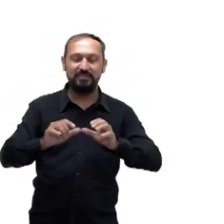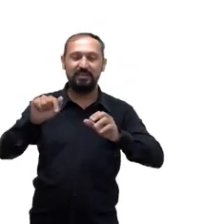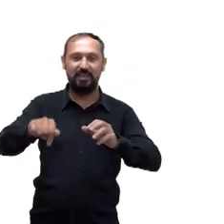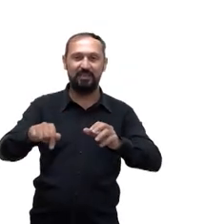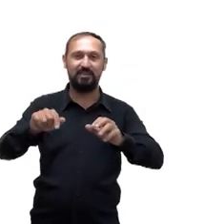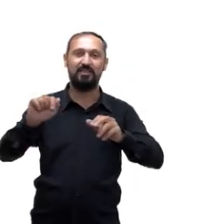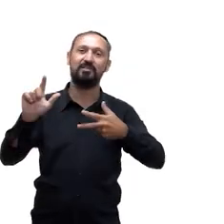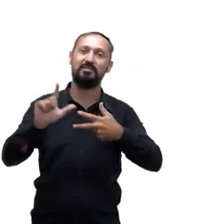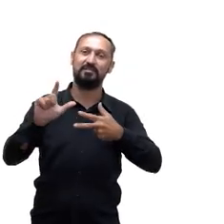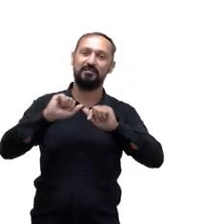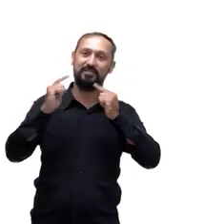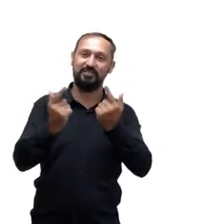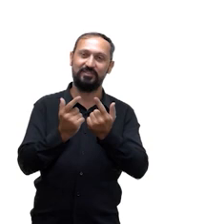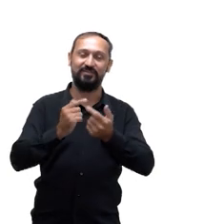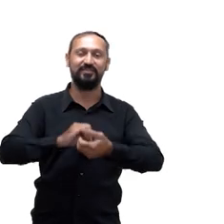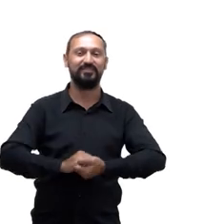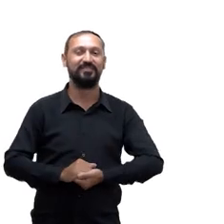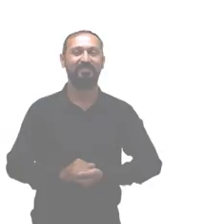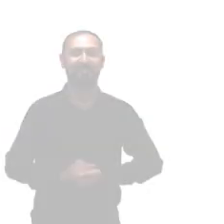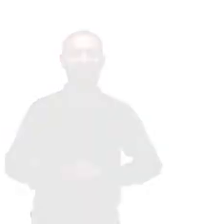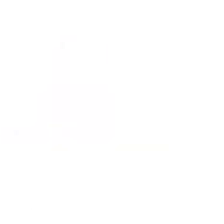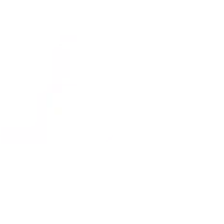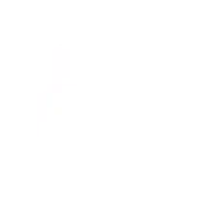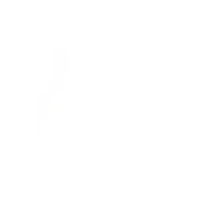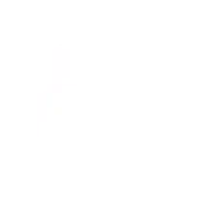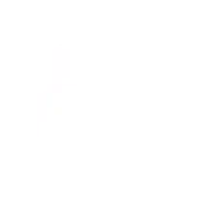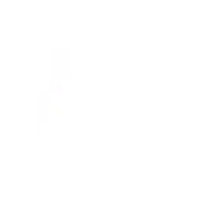o acesso do Cidadão ao Parlamento